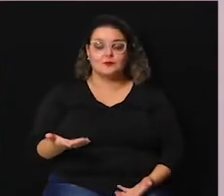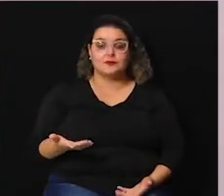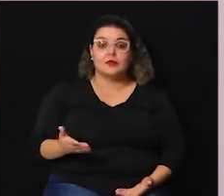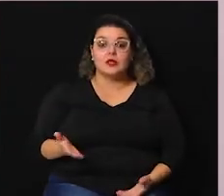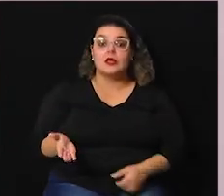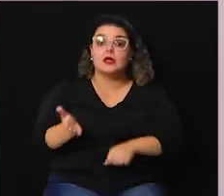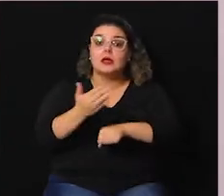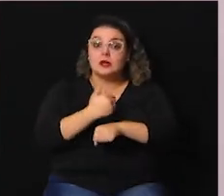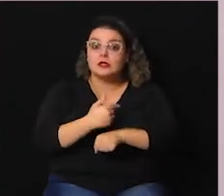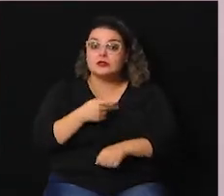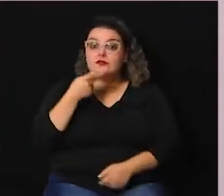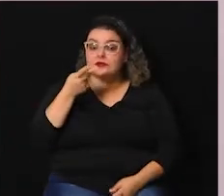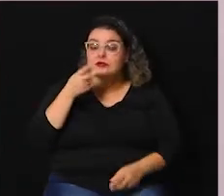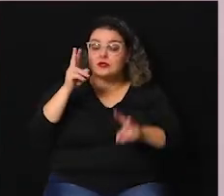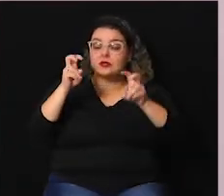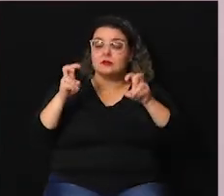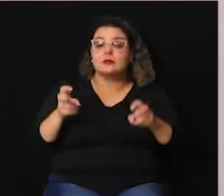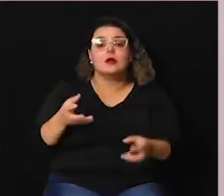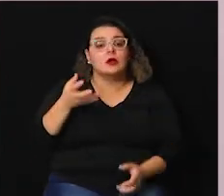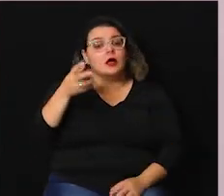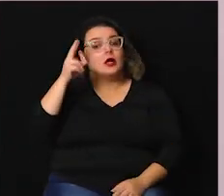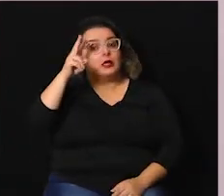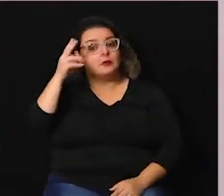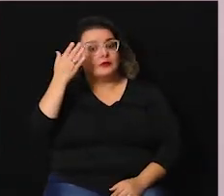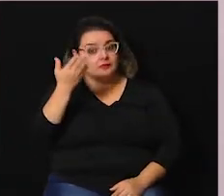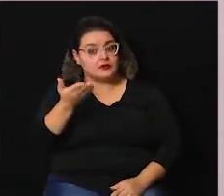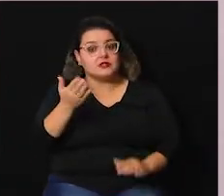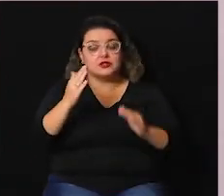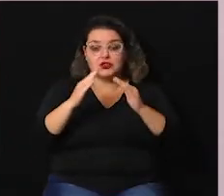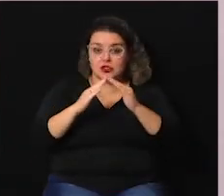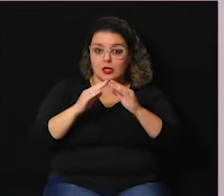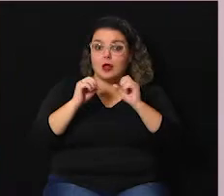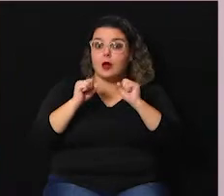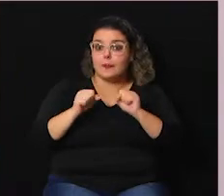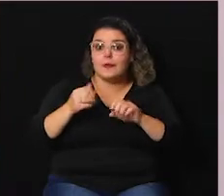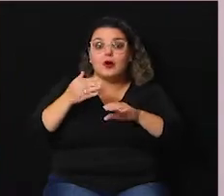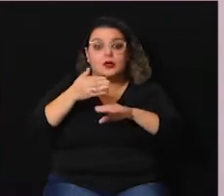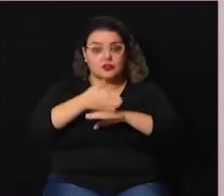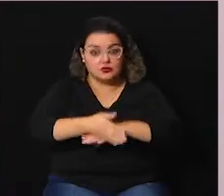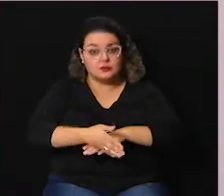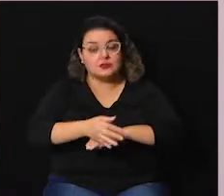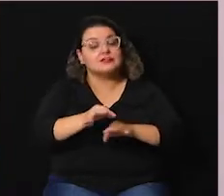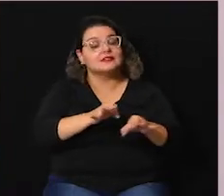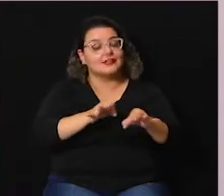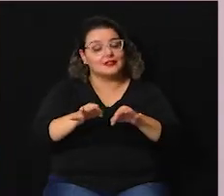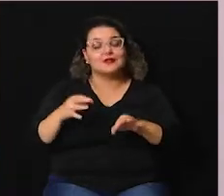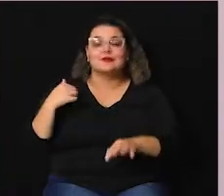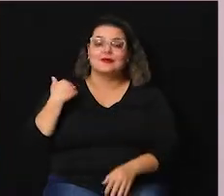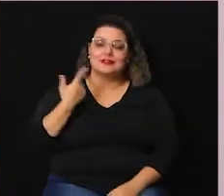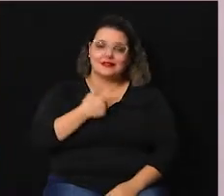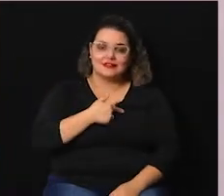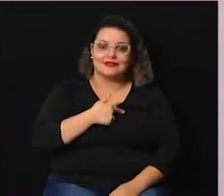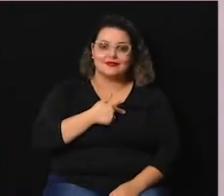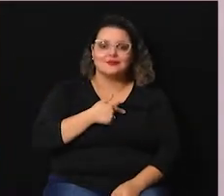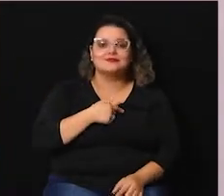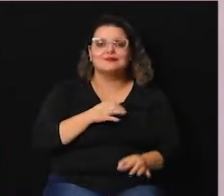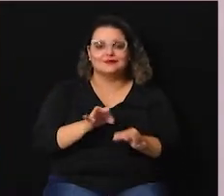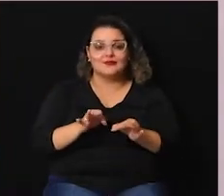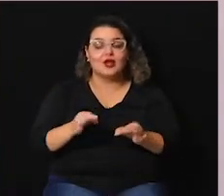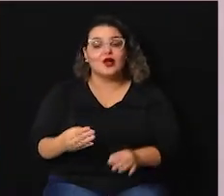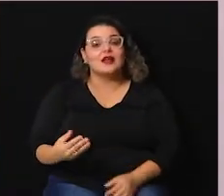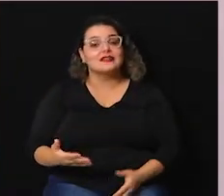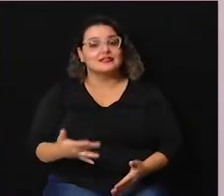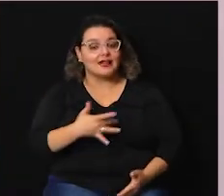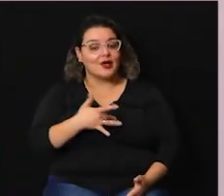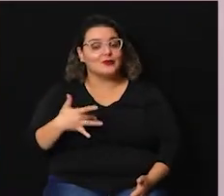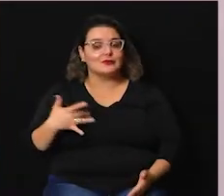voltar a falar sobre o tema de hoje, eu quero lembrar você de casa que também pode participar aqui da nossa programação, do nosso programa